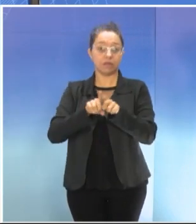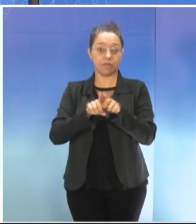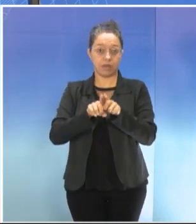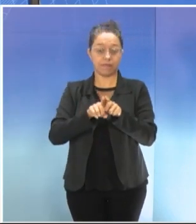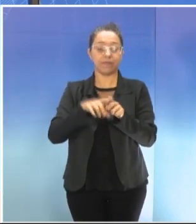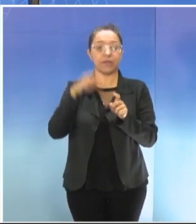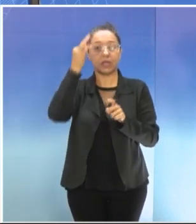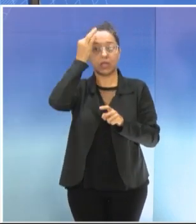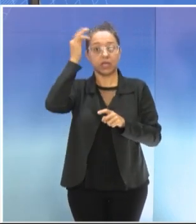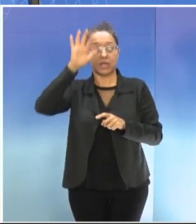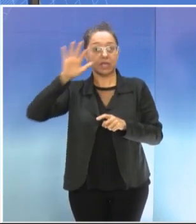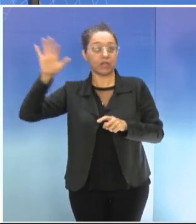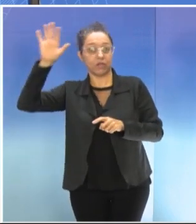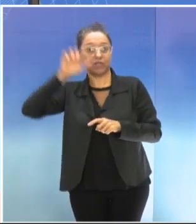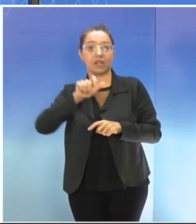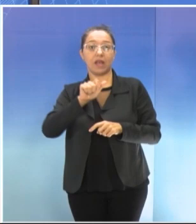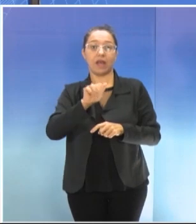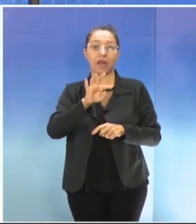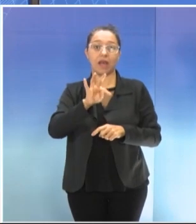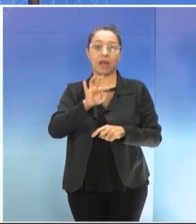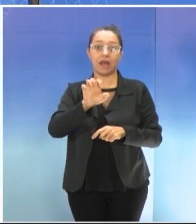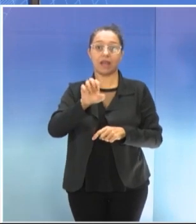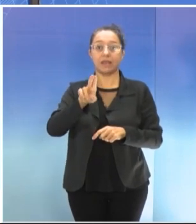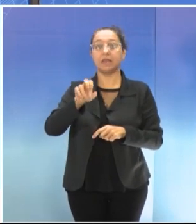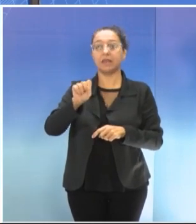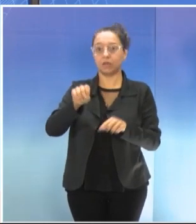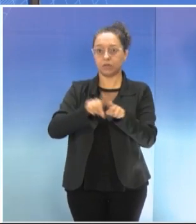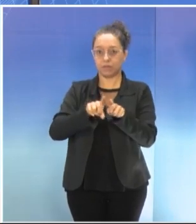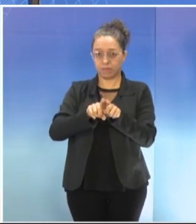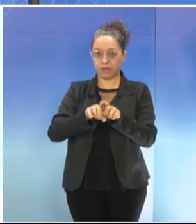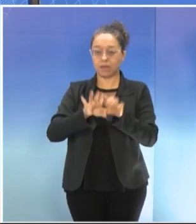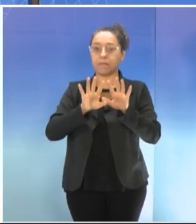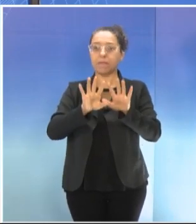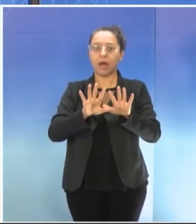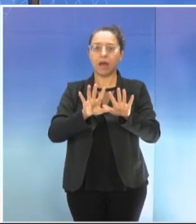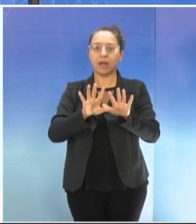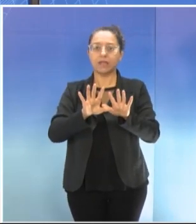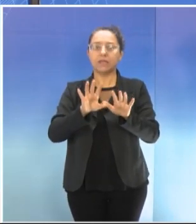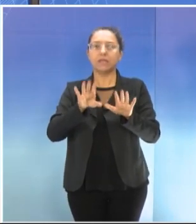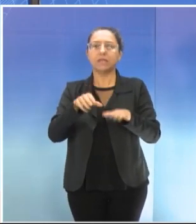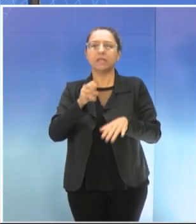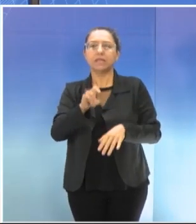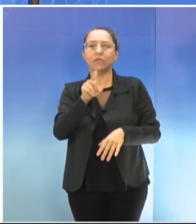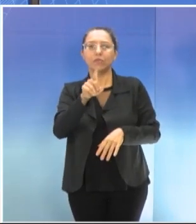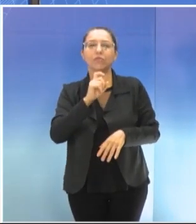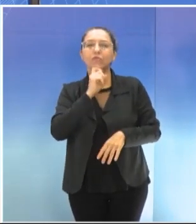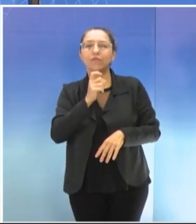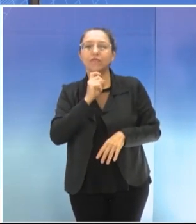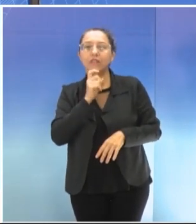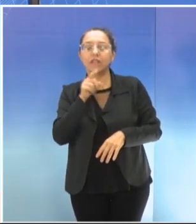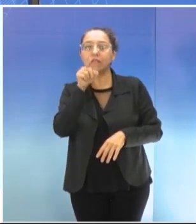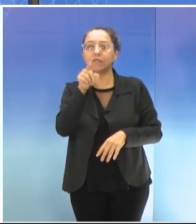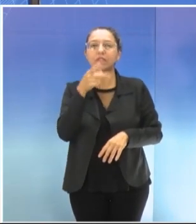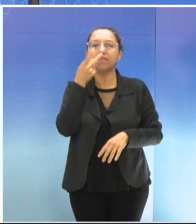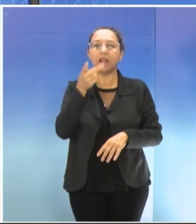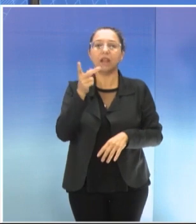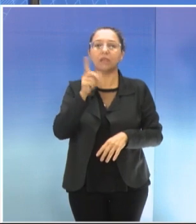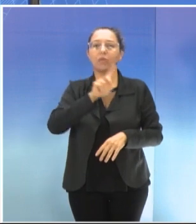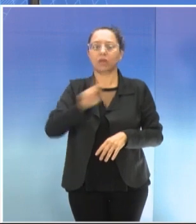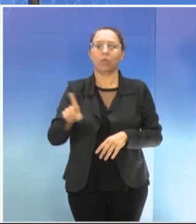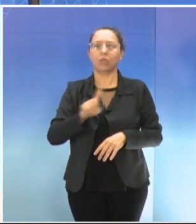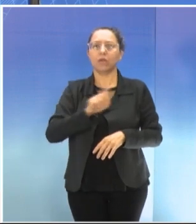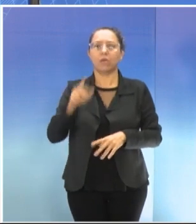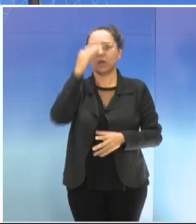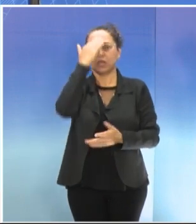não existe só filósofos ateus, existem filósofos ateus, existem filósofos cristãos. E duvidar não é negar.